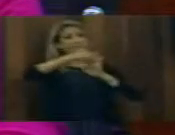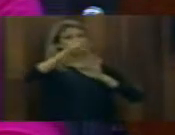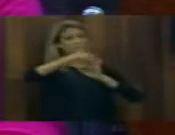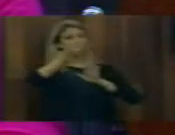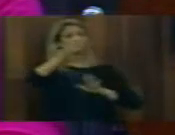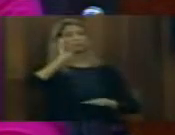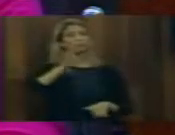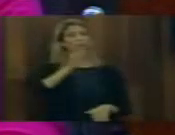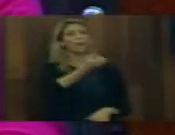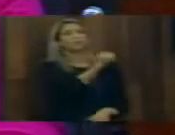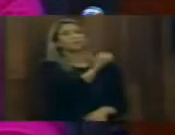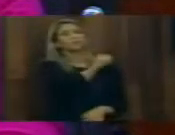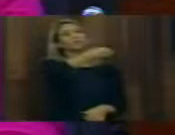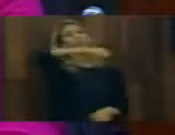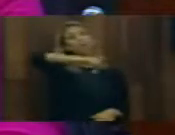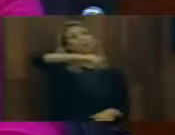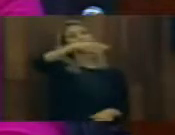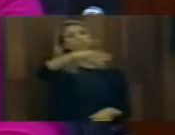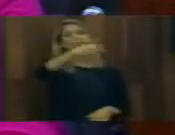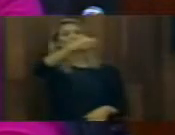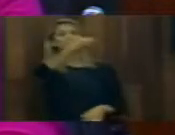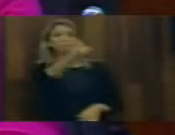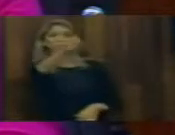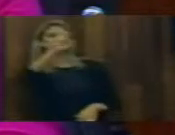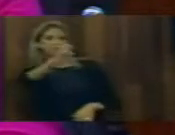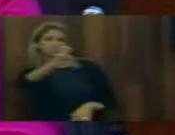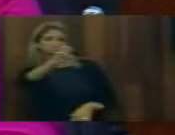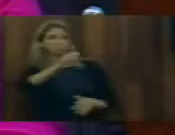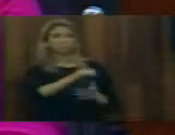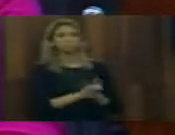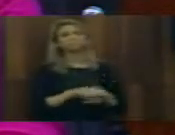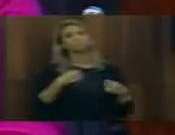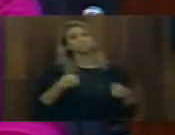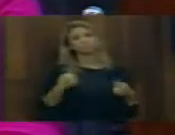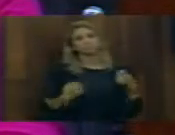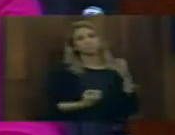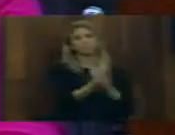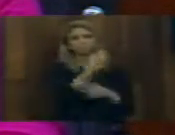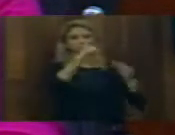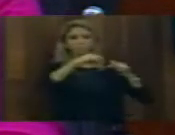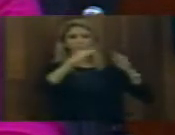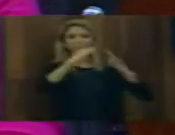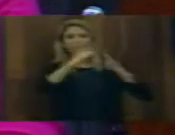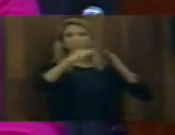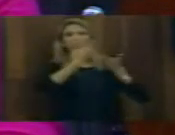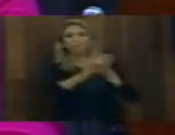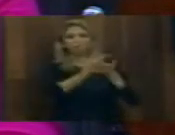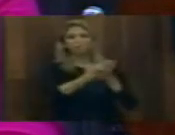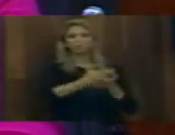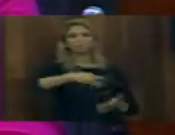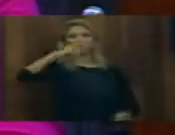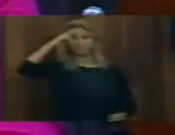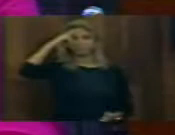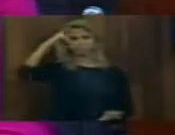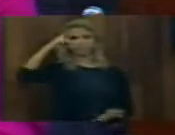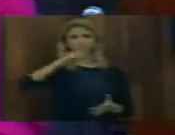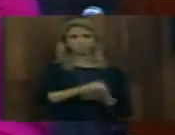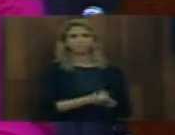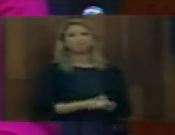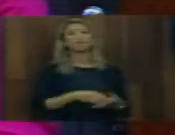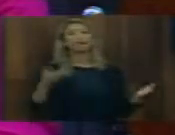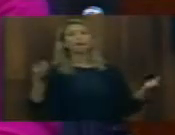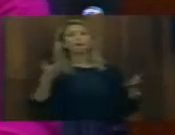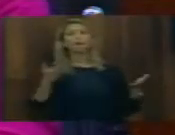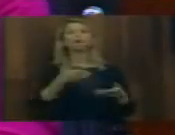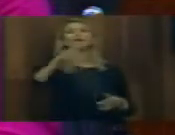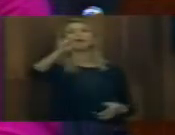número 9465 de 2/1/2019. Indicação 0414-2019, Aquiles Almeida Barreto